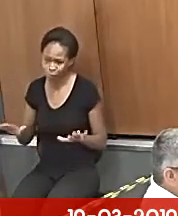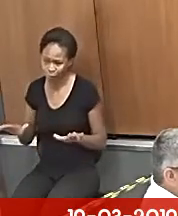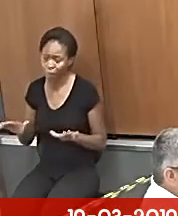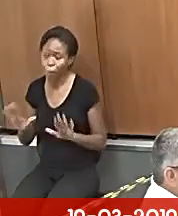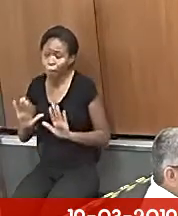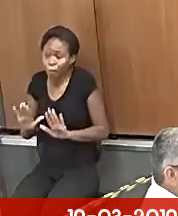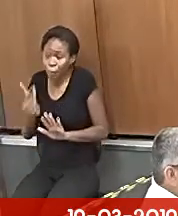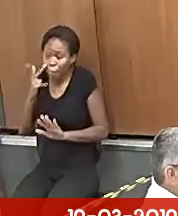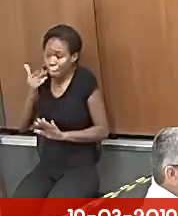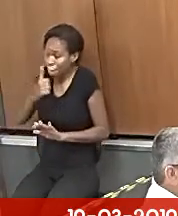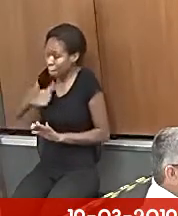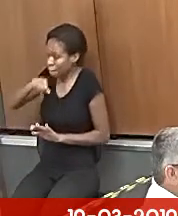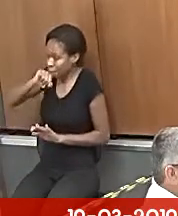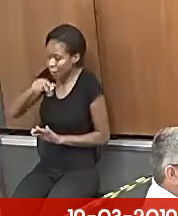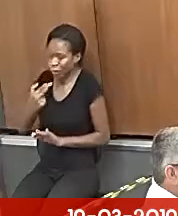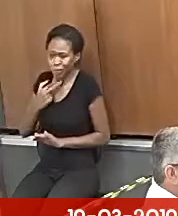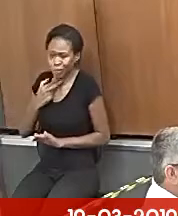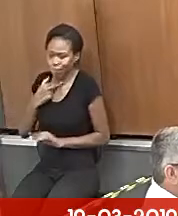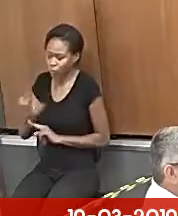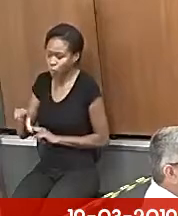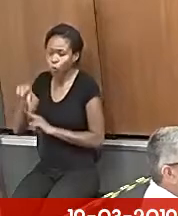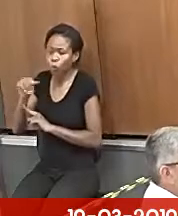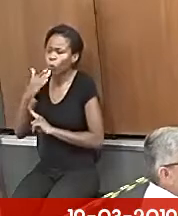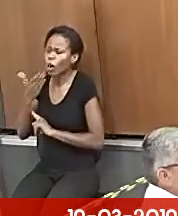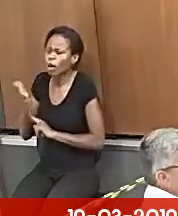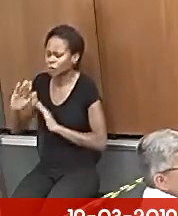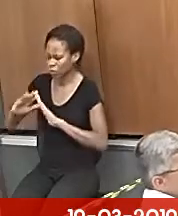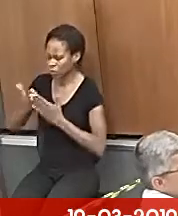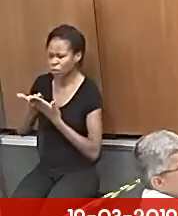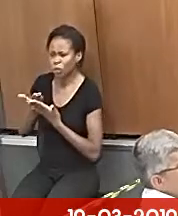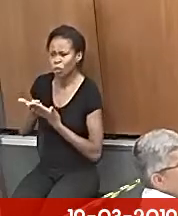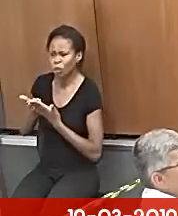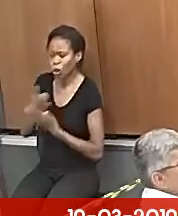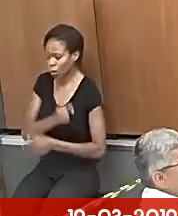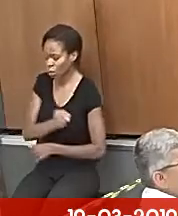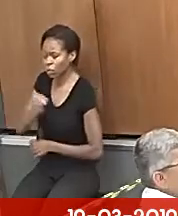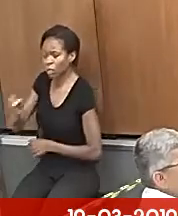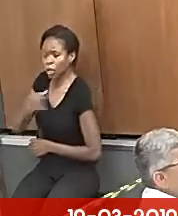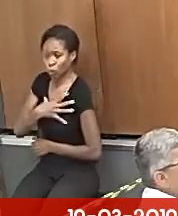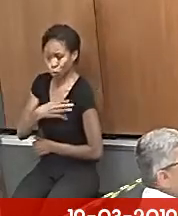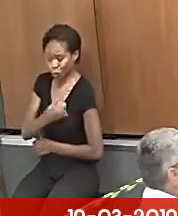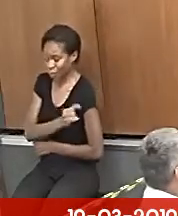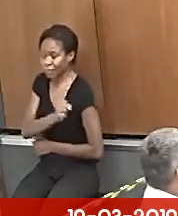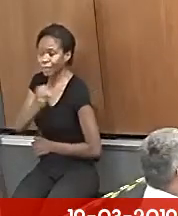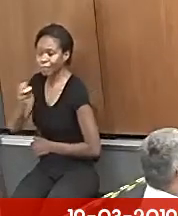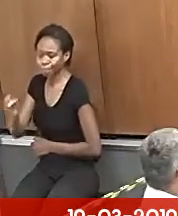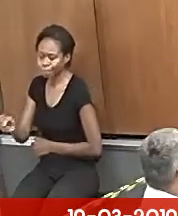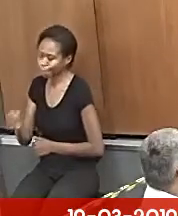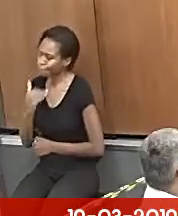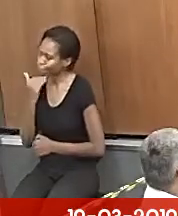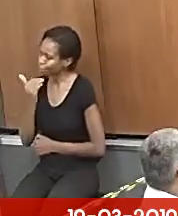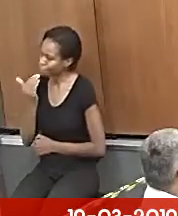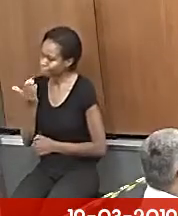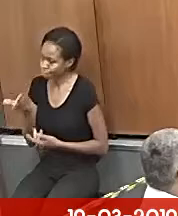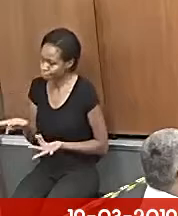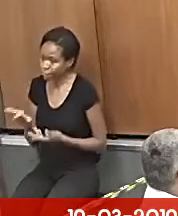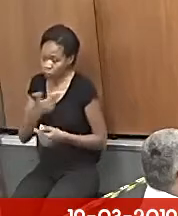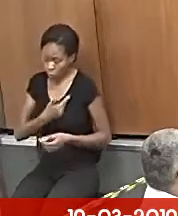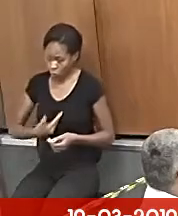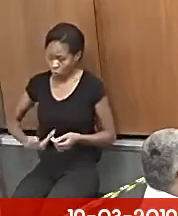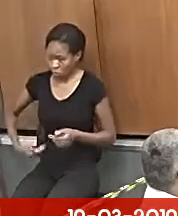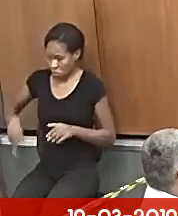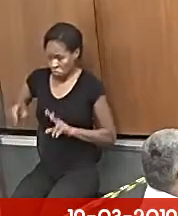de escolher a escola do filho tinha que chegar lá no bolo colocava no filtro e aí o governo mandava para onde bem entender se